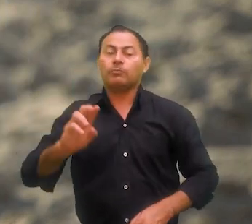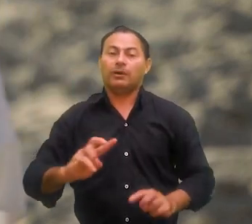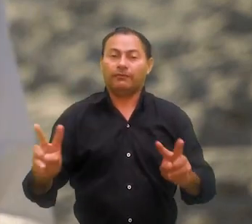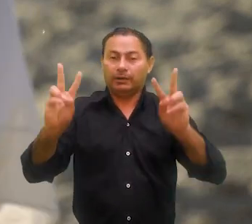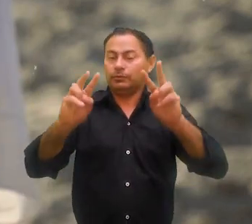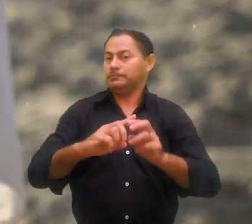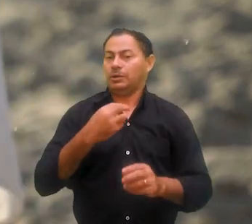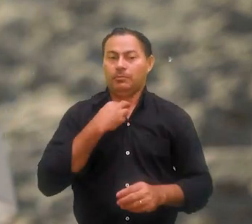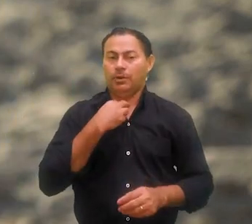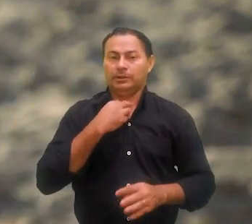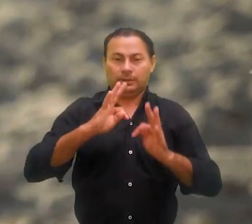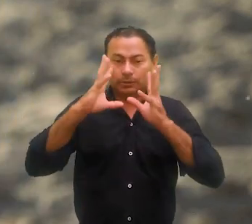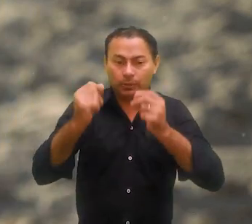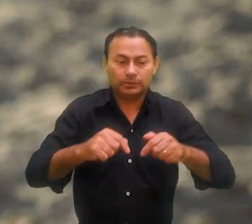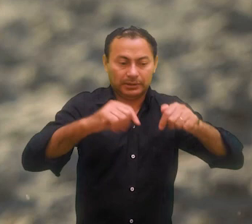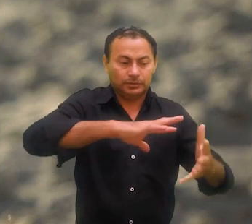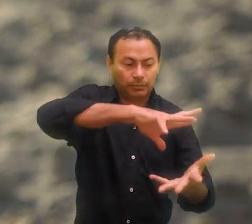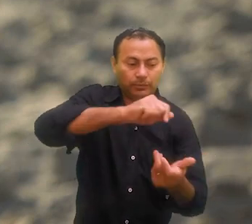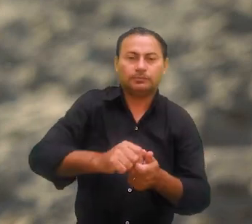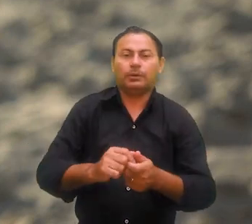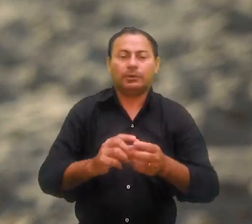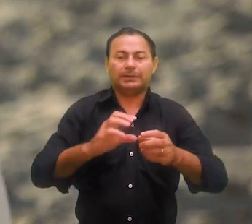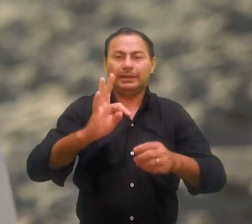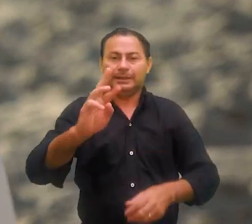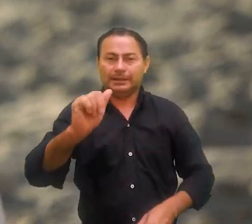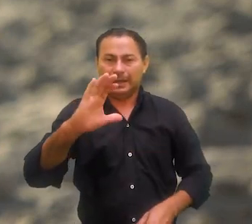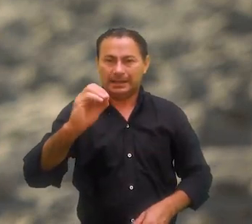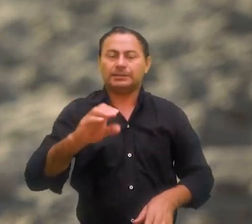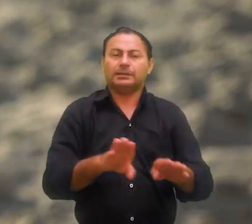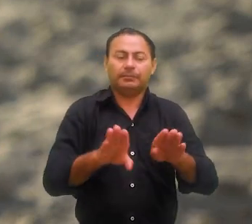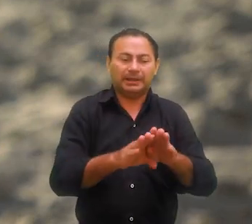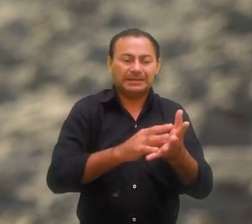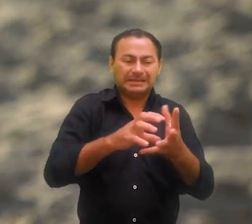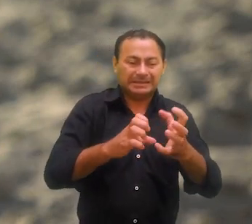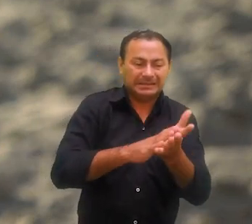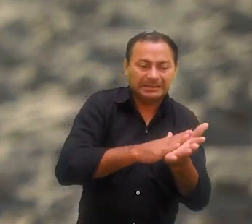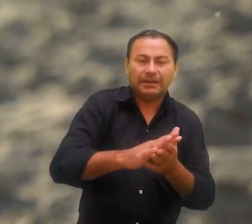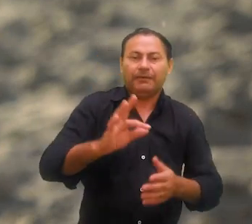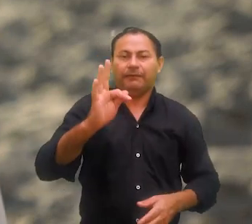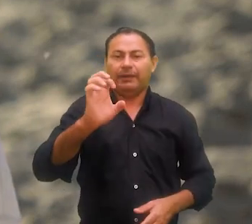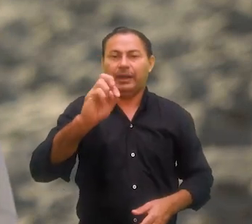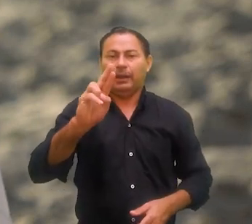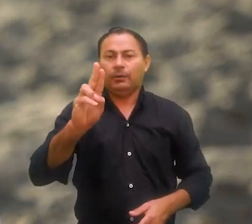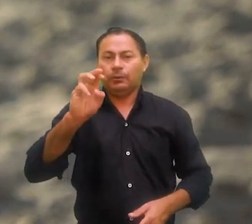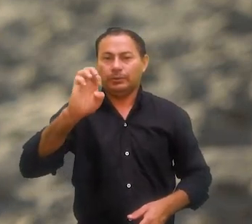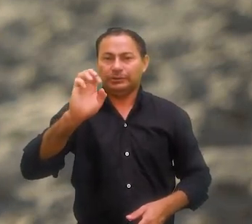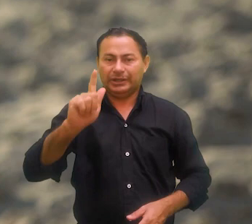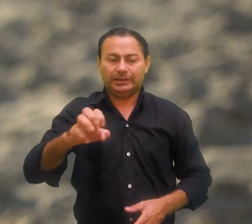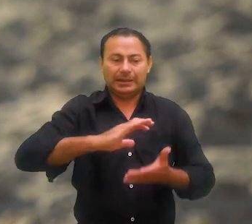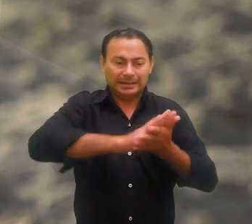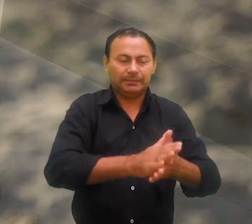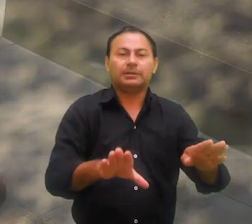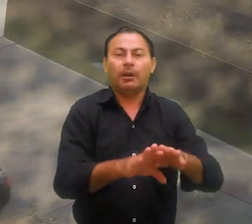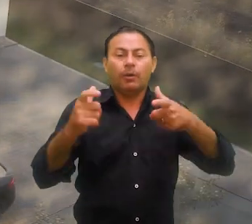valores, se você preferir, não podem ser todos deste mundo, onde a traça e ferrugem corroem, e onde